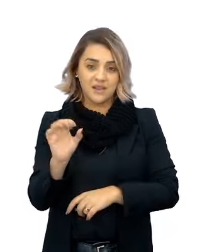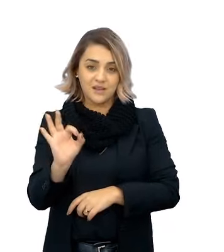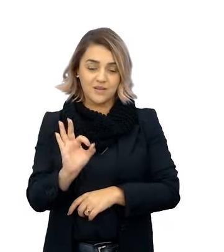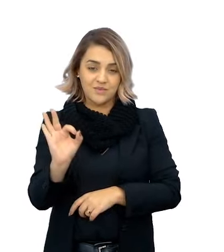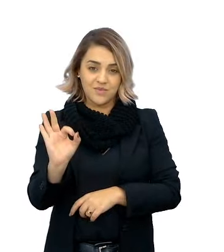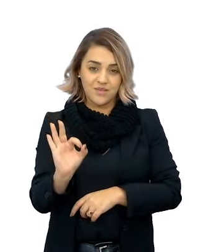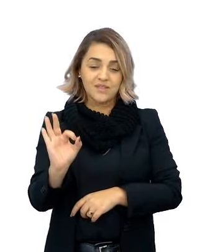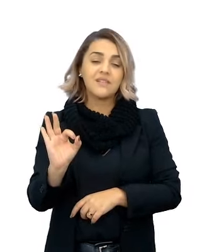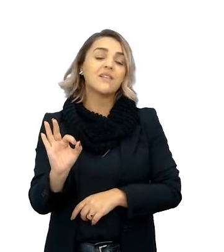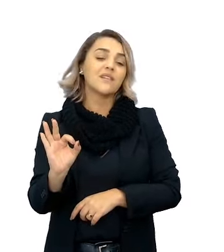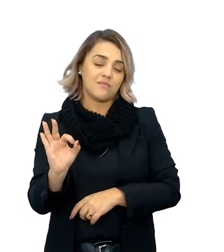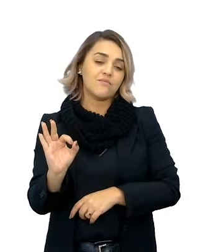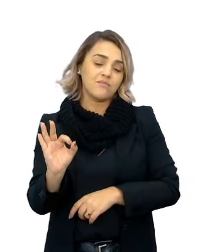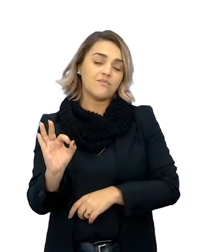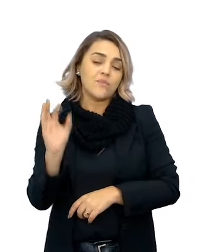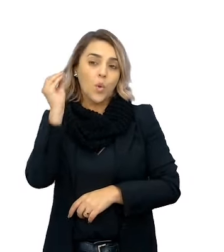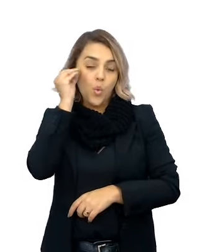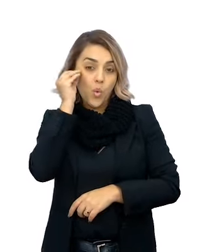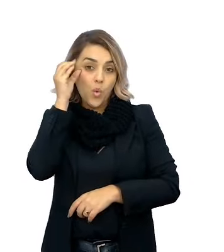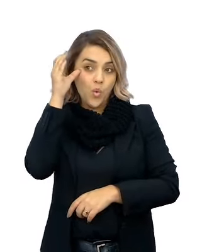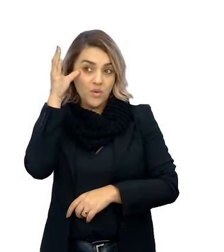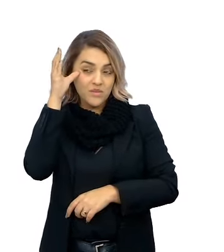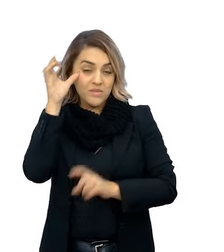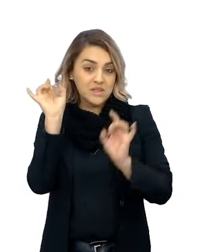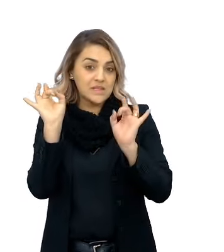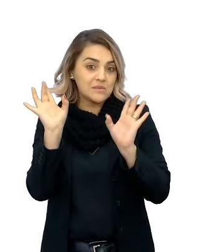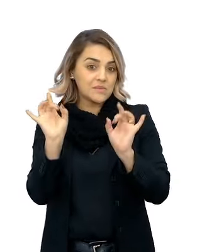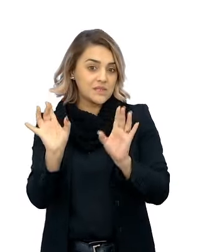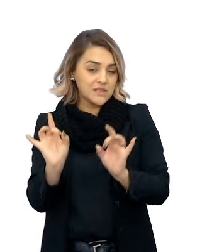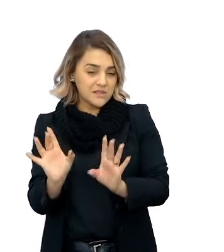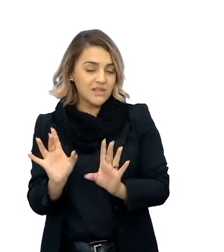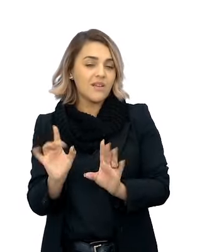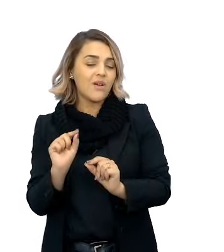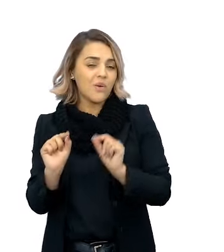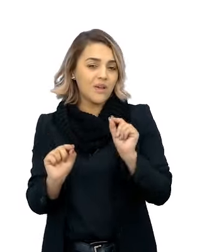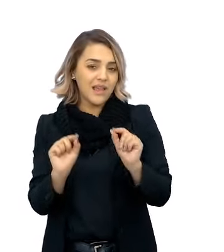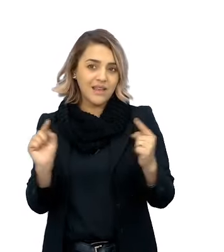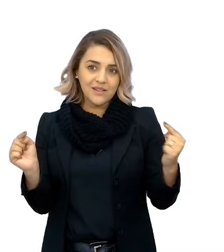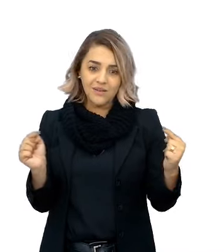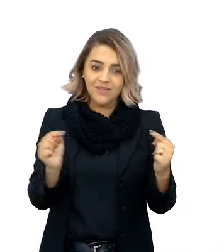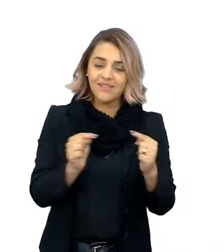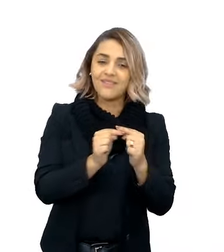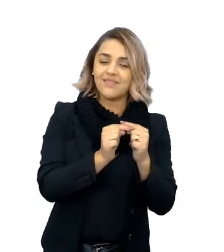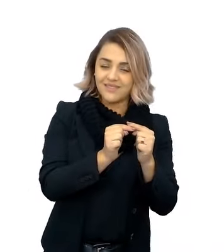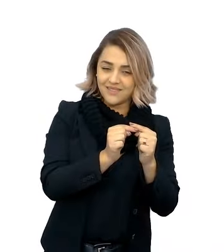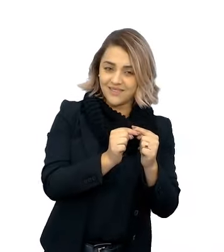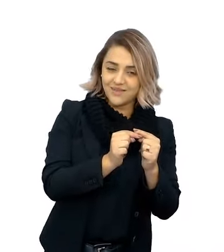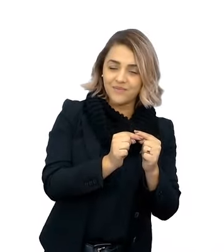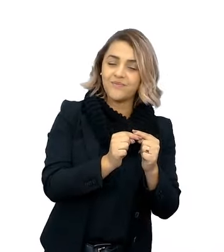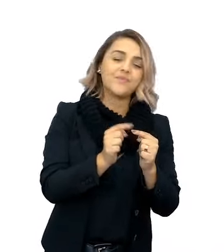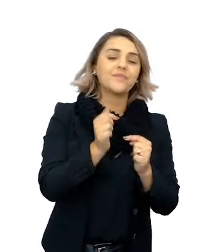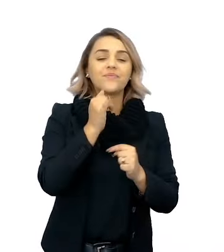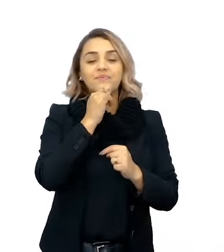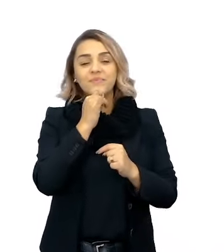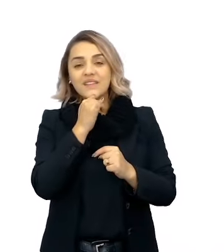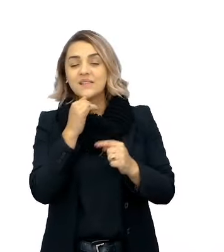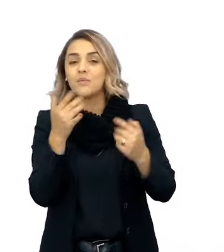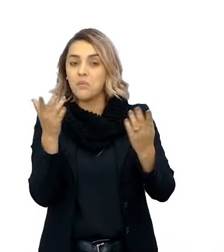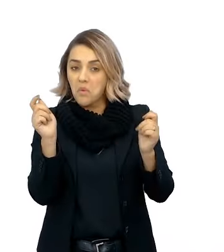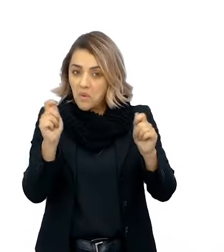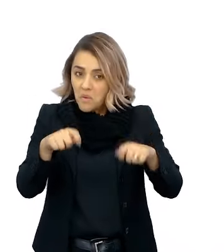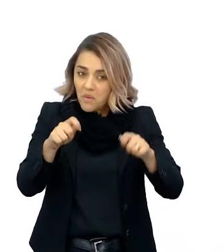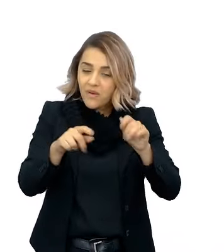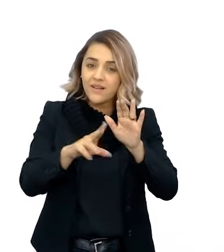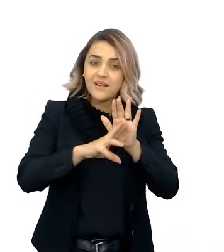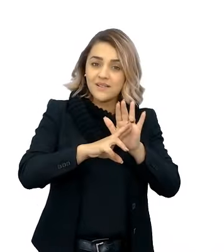falei, o conhecimento especializado, né? Então, aí já vai fazendo ligações, né? Estou trabalhando com uma forma de representação